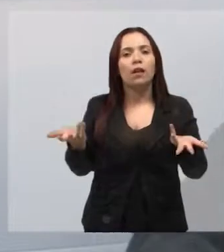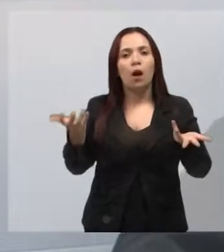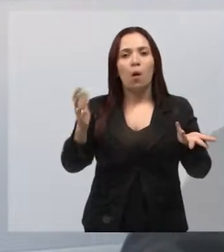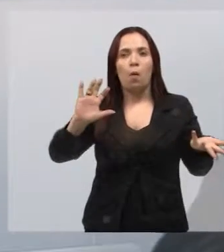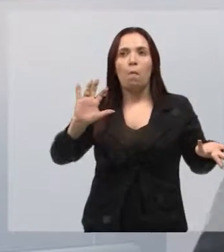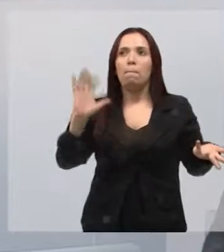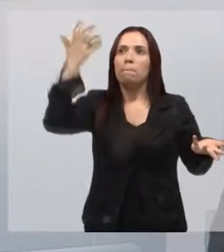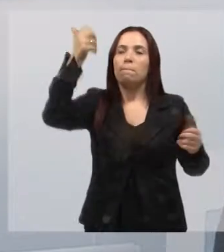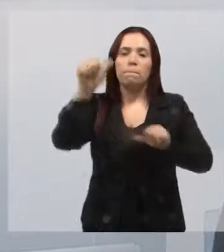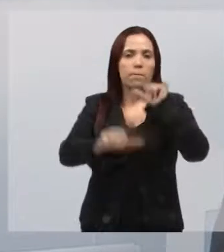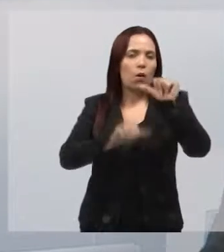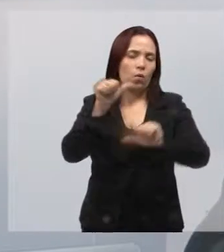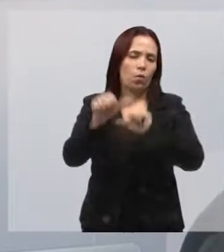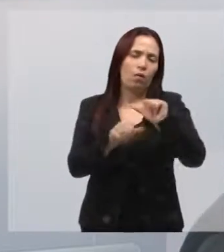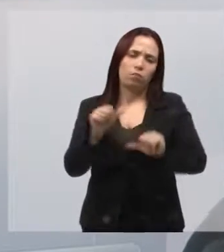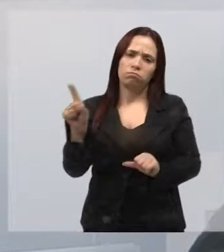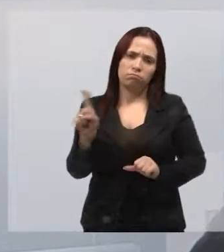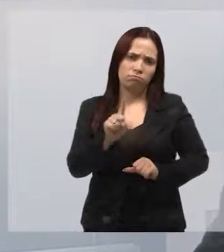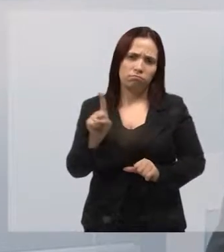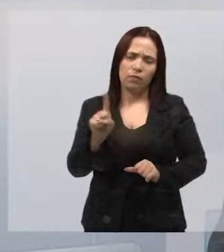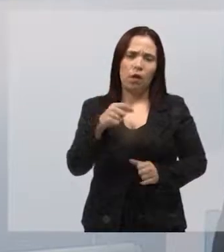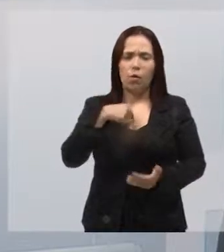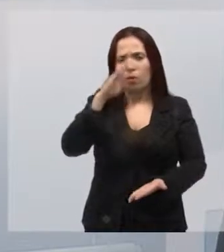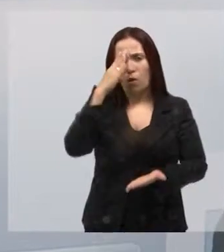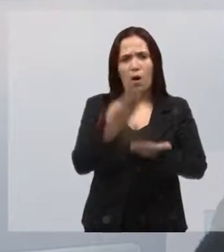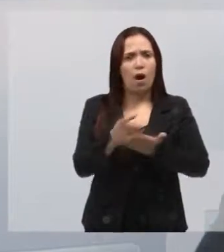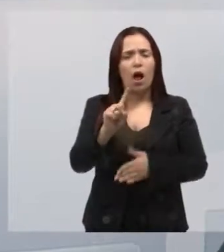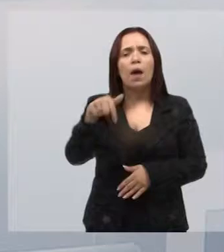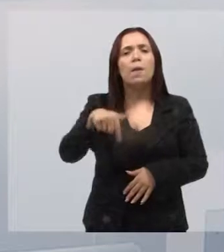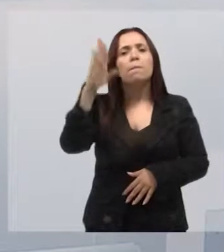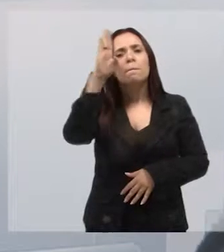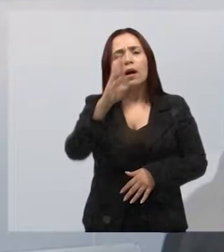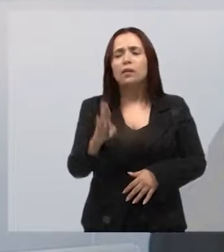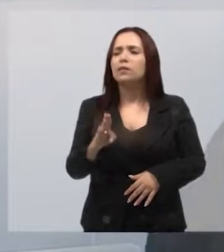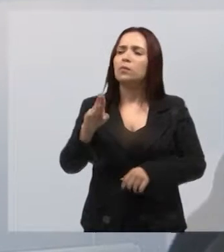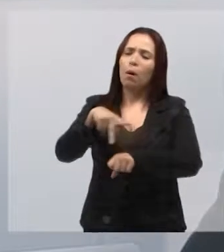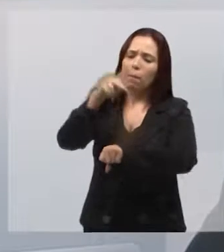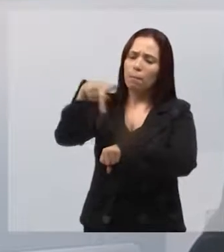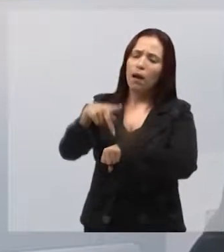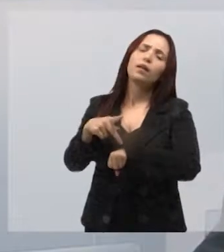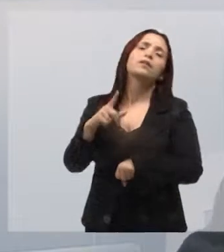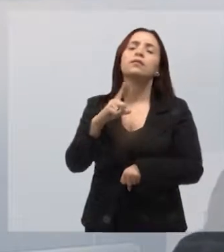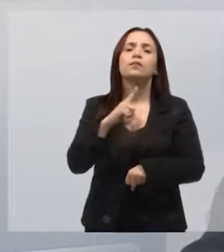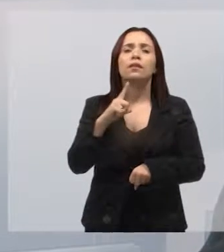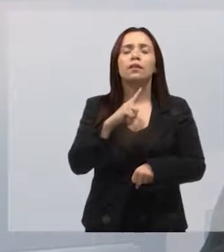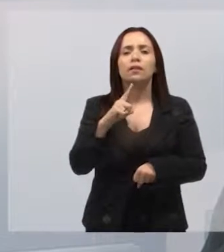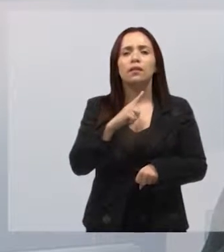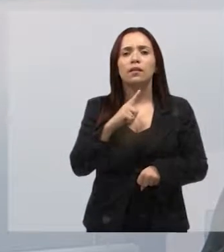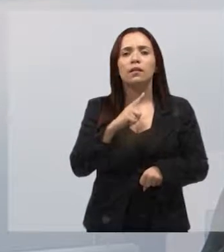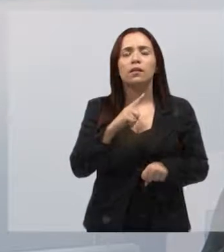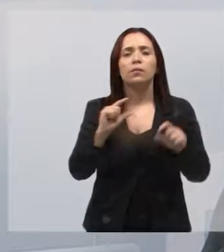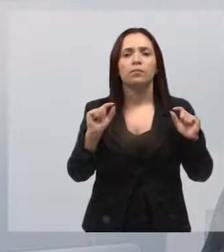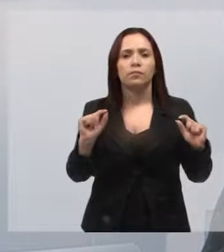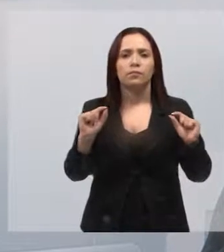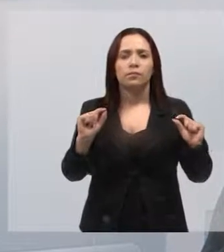noite, não. Eu não acredito em mágica, principalmente num país que a gente vive, que ainda tem gente que não acredita,